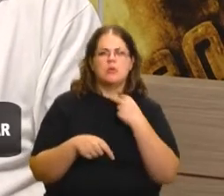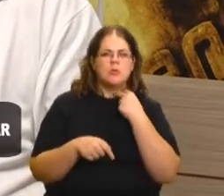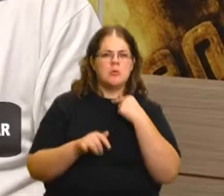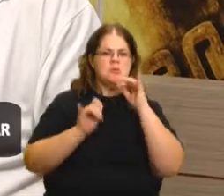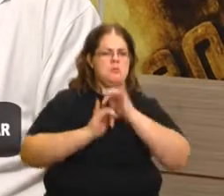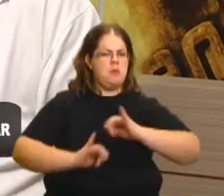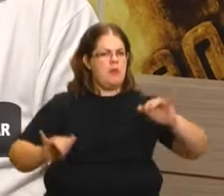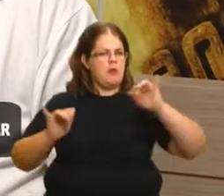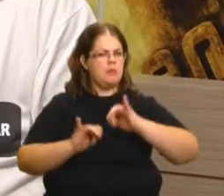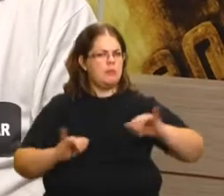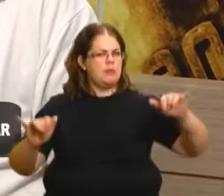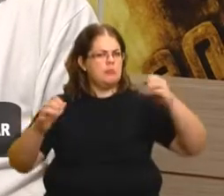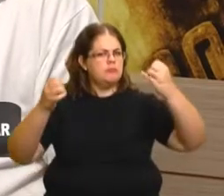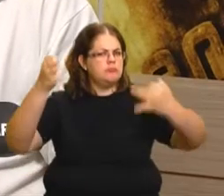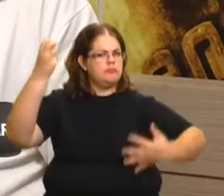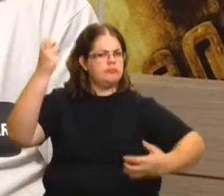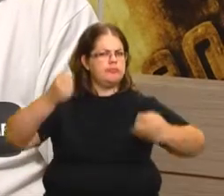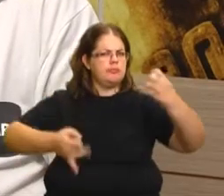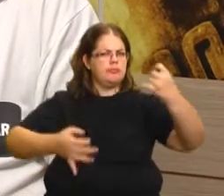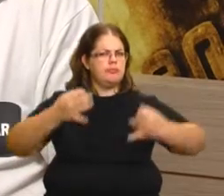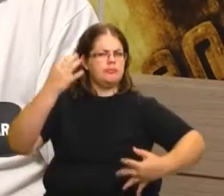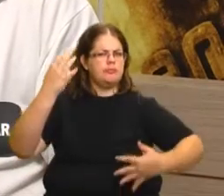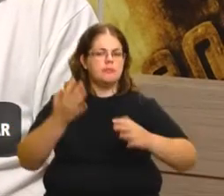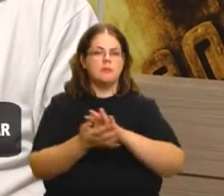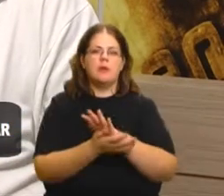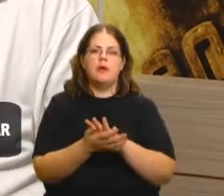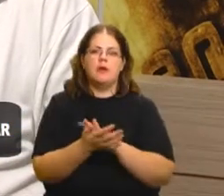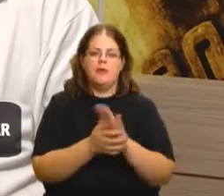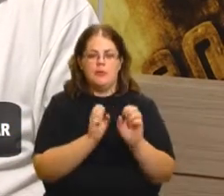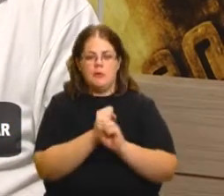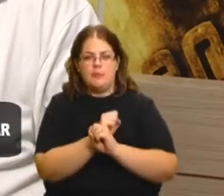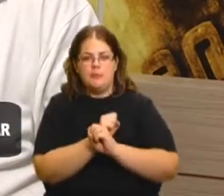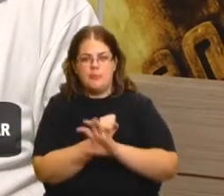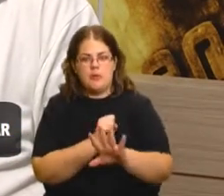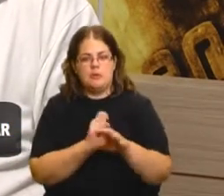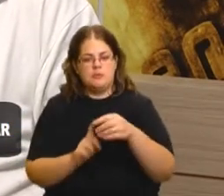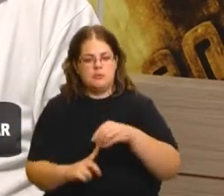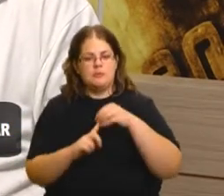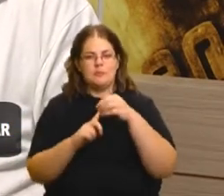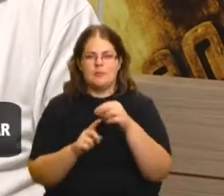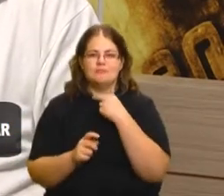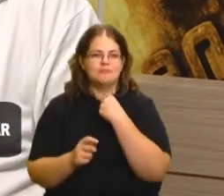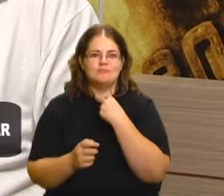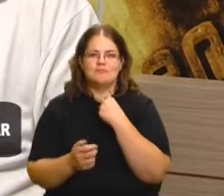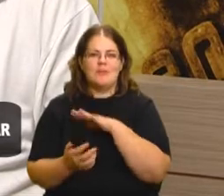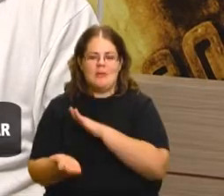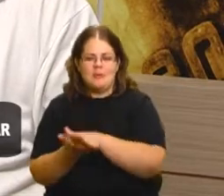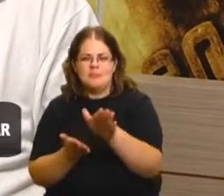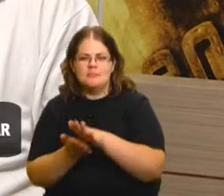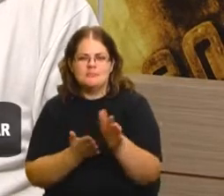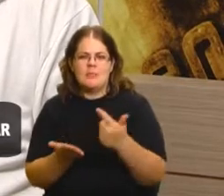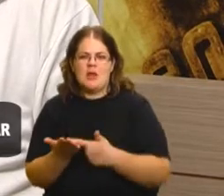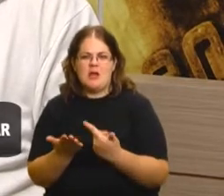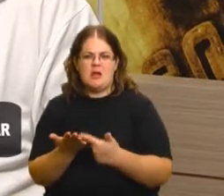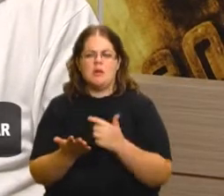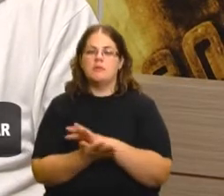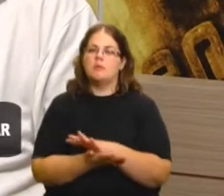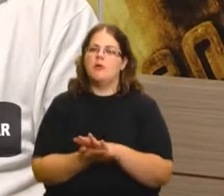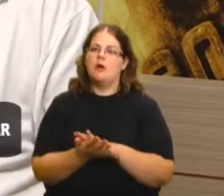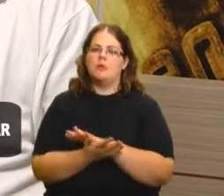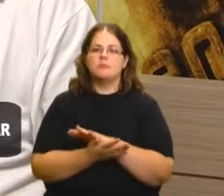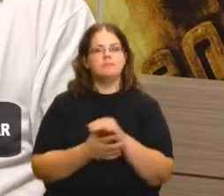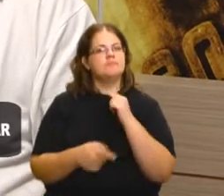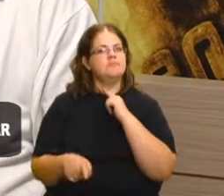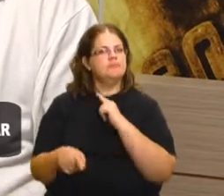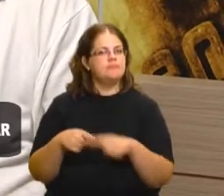divulgar, né? A grande imprensa não publicava, e mesmo a publicação de alguns livros que fossem na contramão daquilo